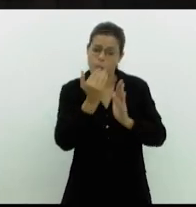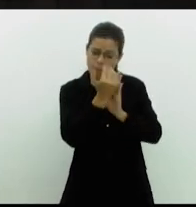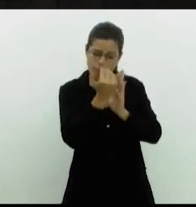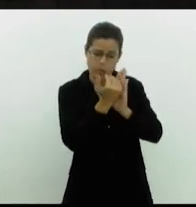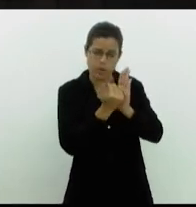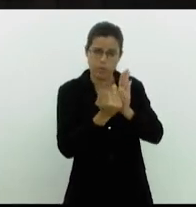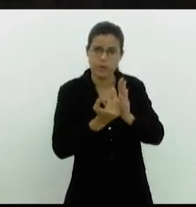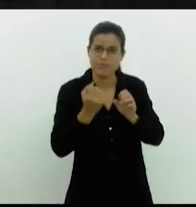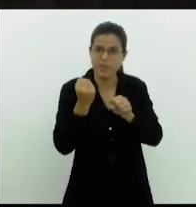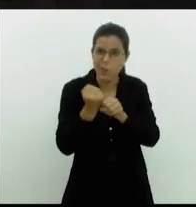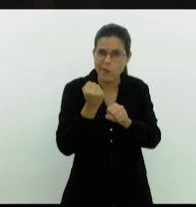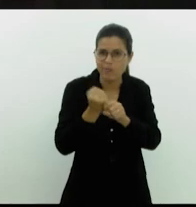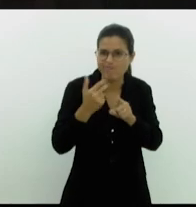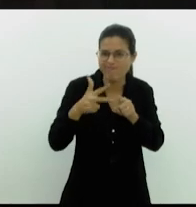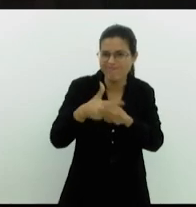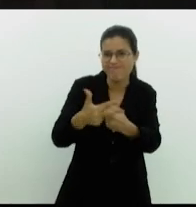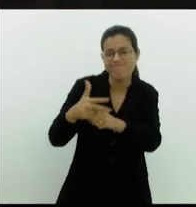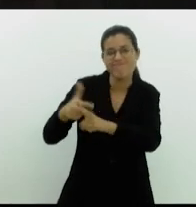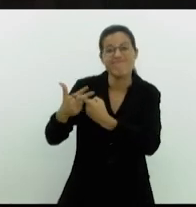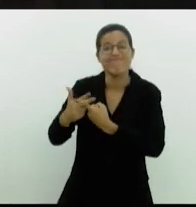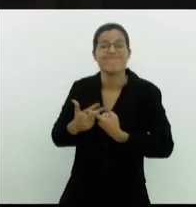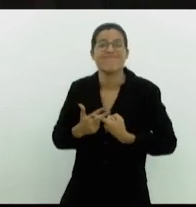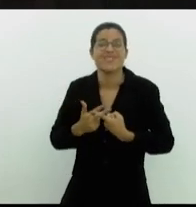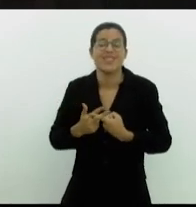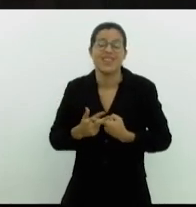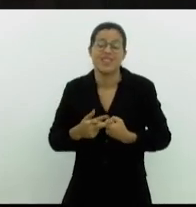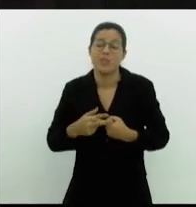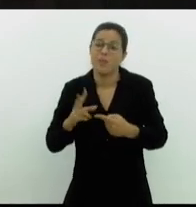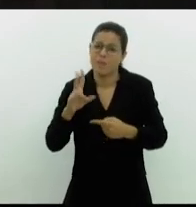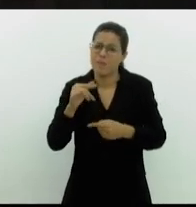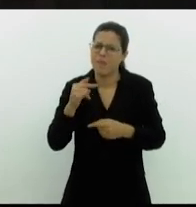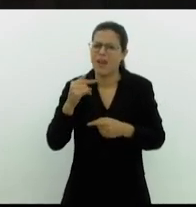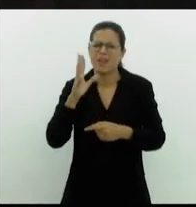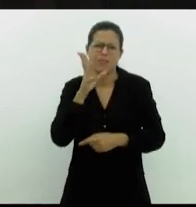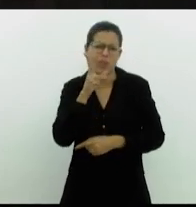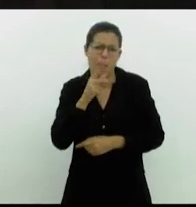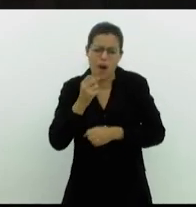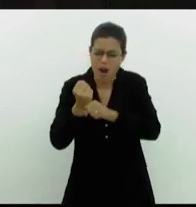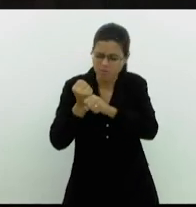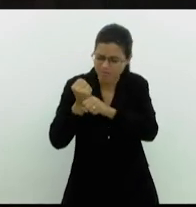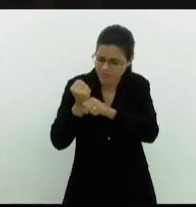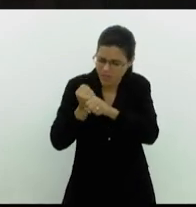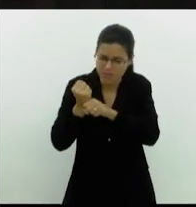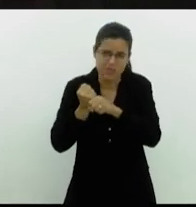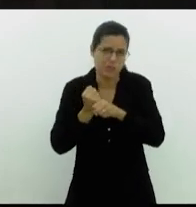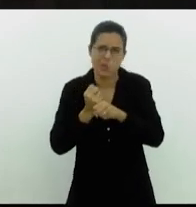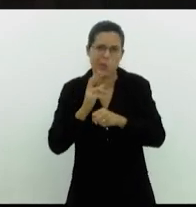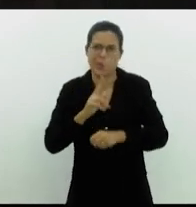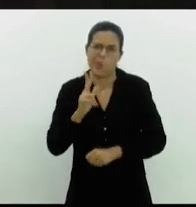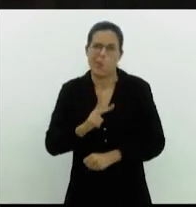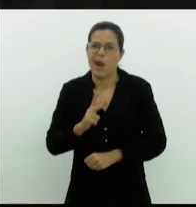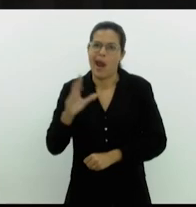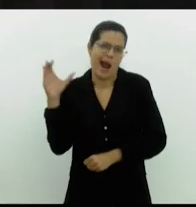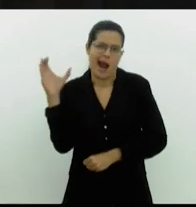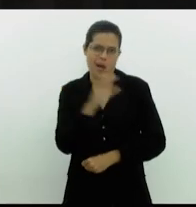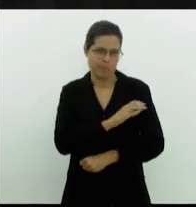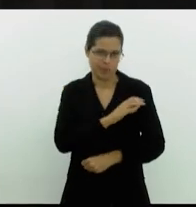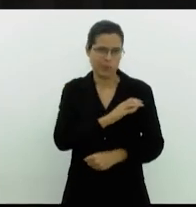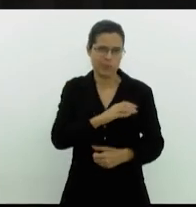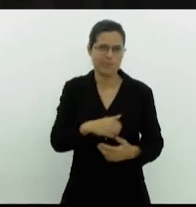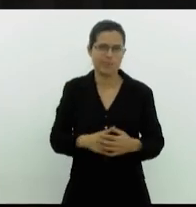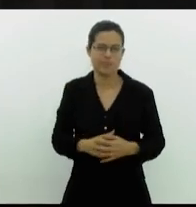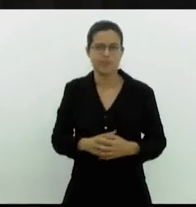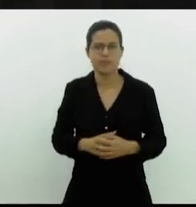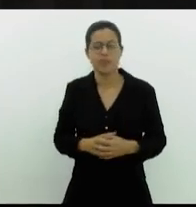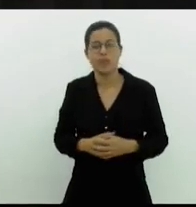demorar alguns anos. Nada vai acontecer da noite para o dia. agora